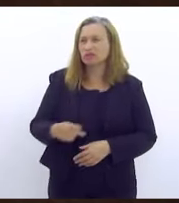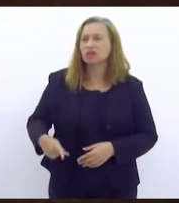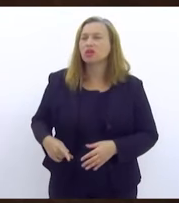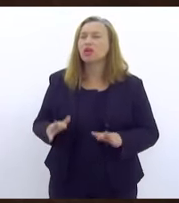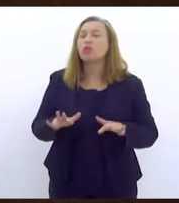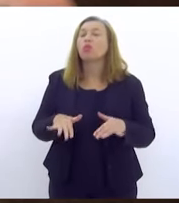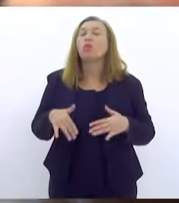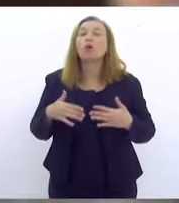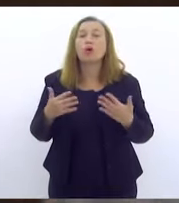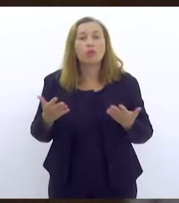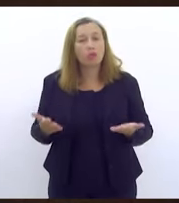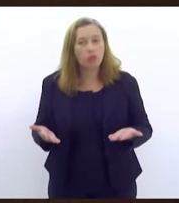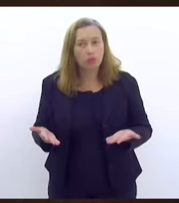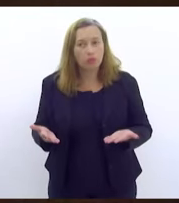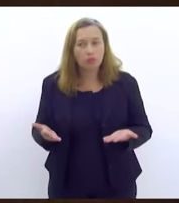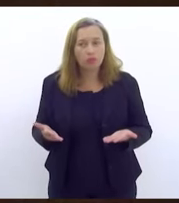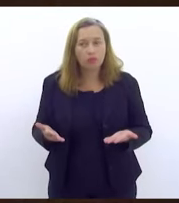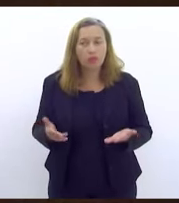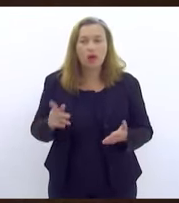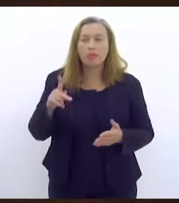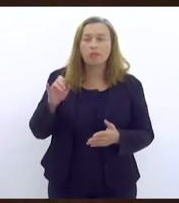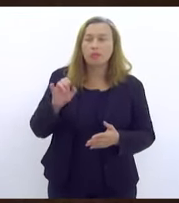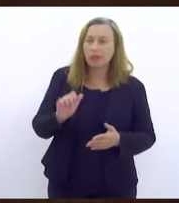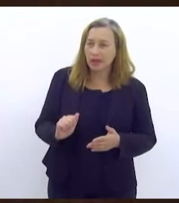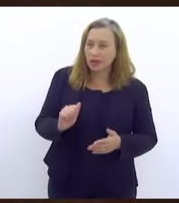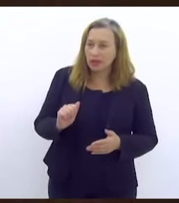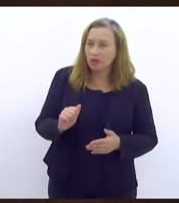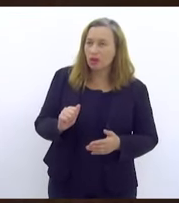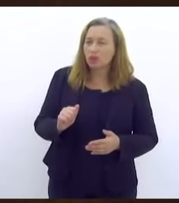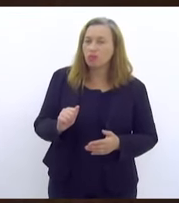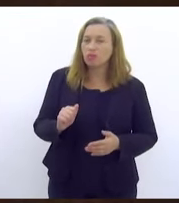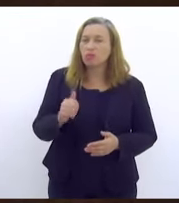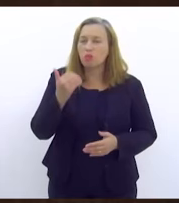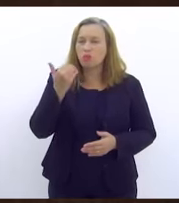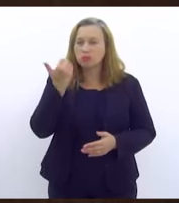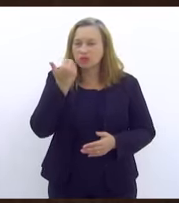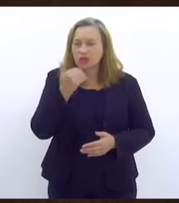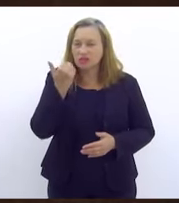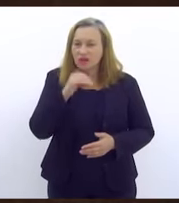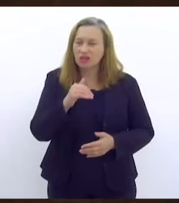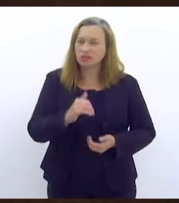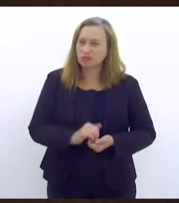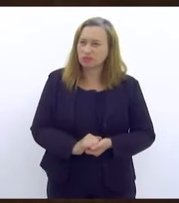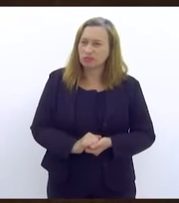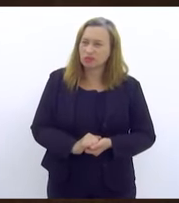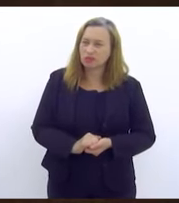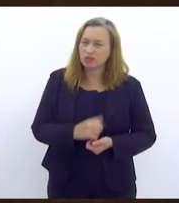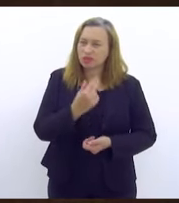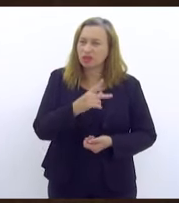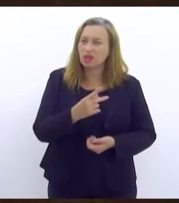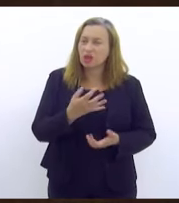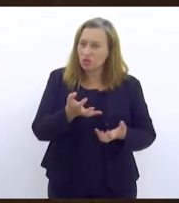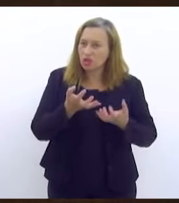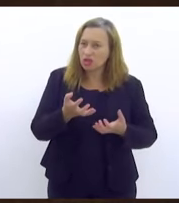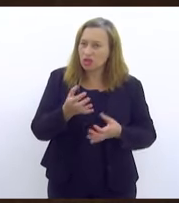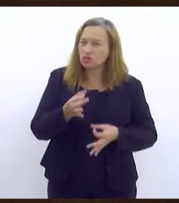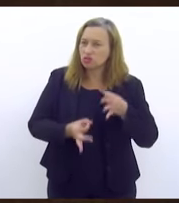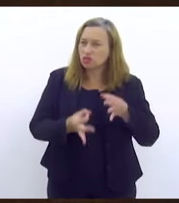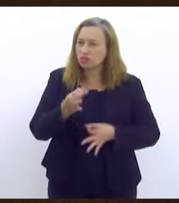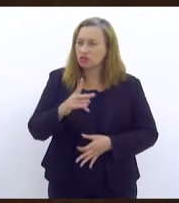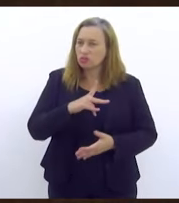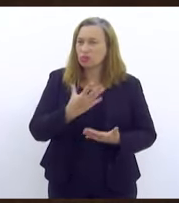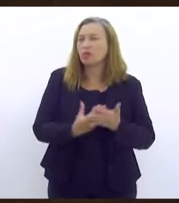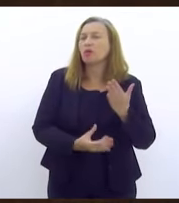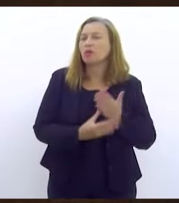Qual seria, né, a pena para um monstro desse? Eu, como eu disse aqui, eu ia querer fazer justiça com as próprias